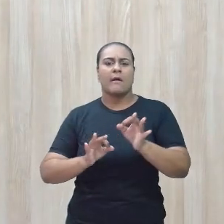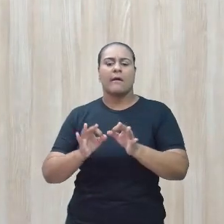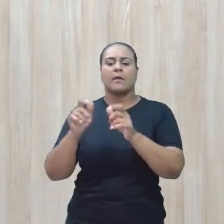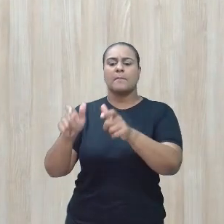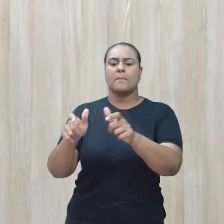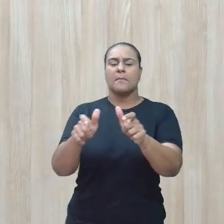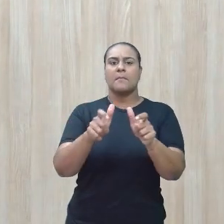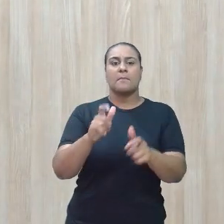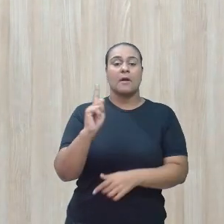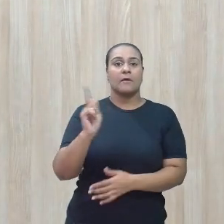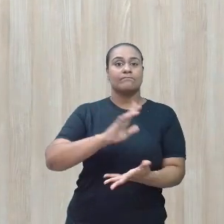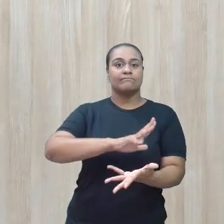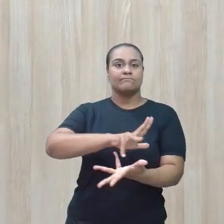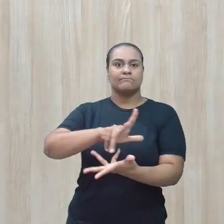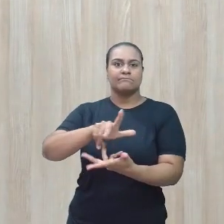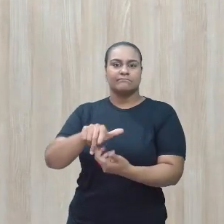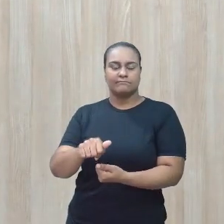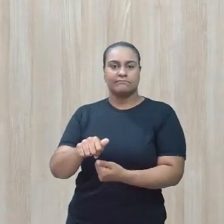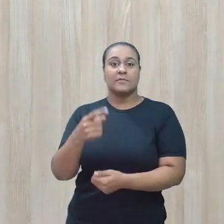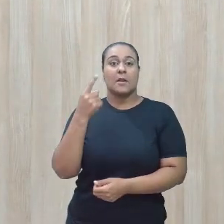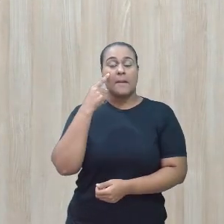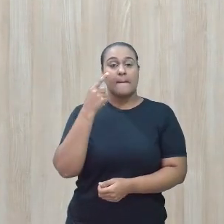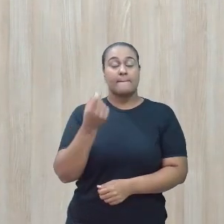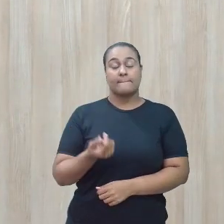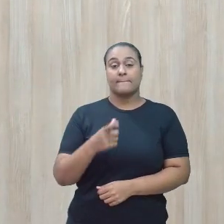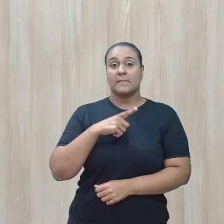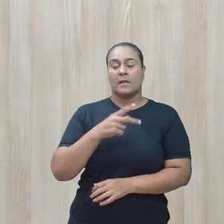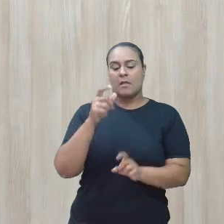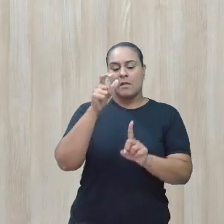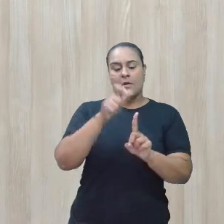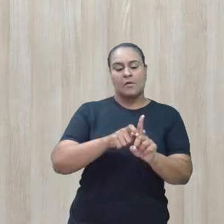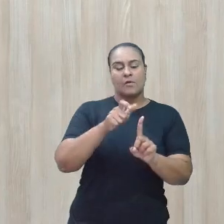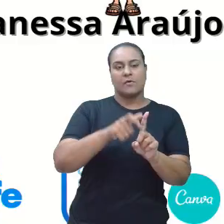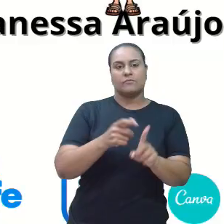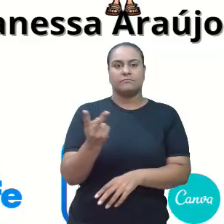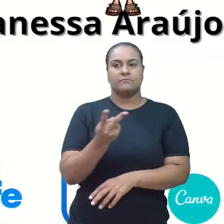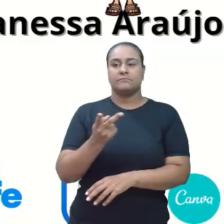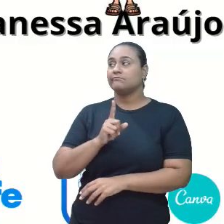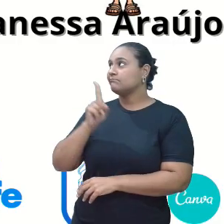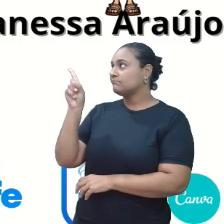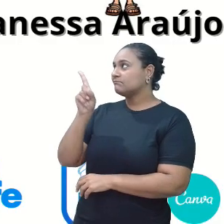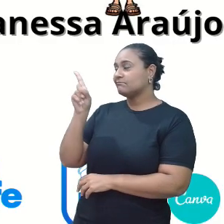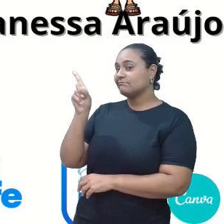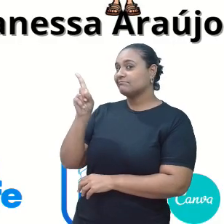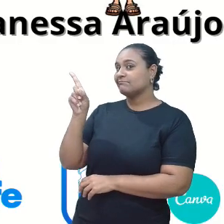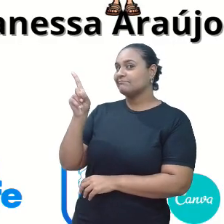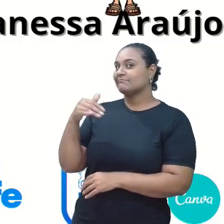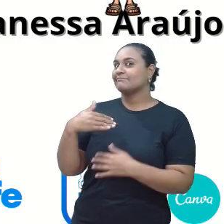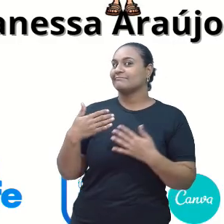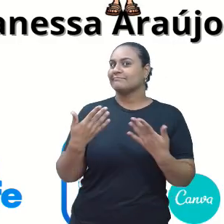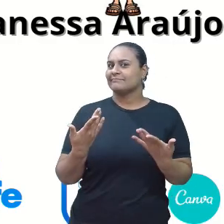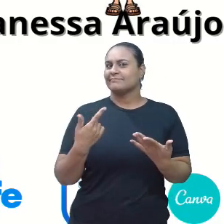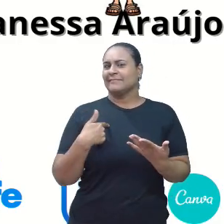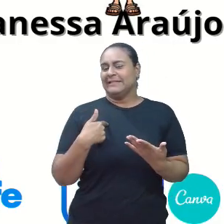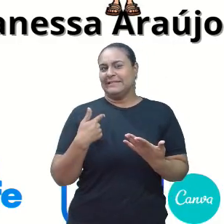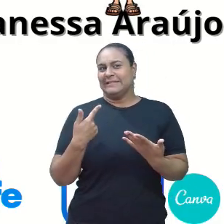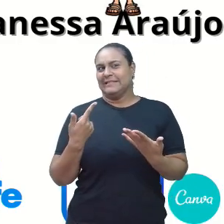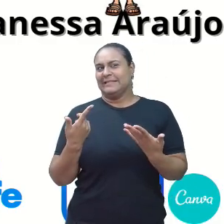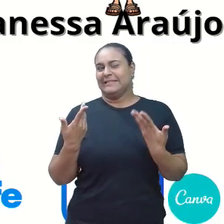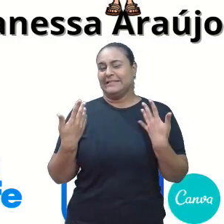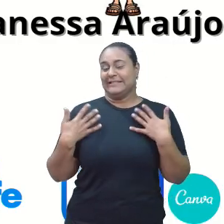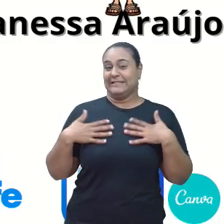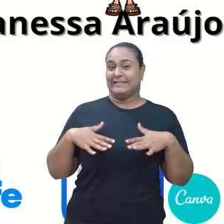geográficas, tá, eu queria mostrar para vocês que esses dois personagens sempre vão estar junto com vocês. Estão vendo aí? Eu estou meio mais relaxado